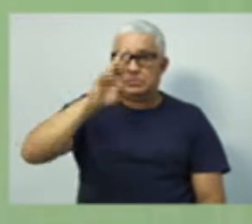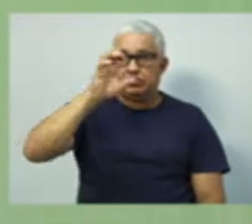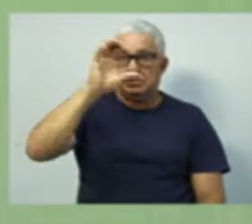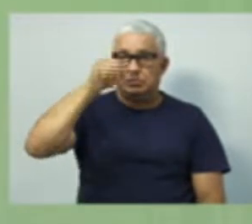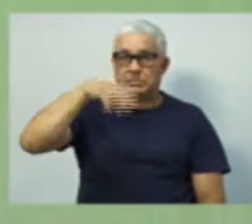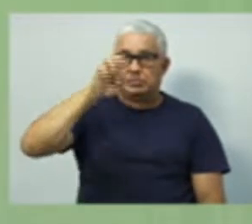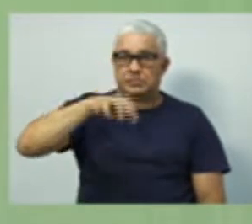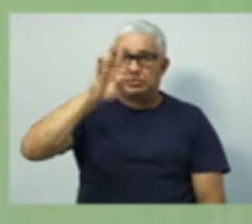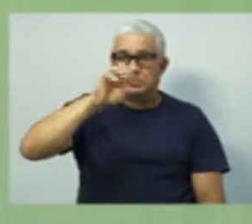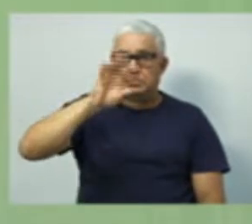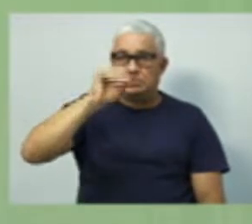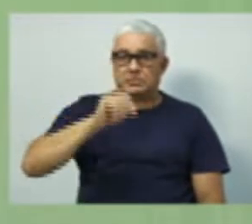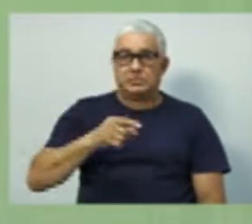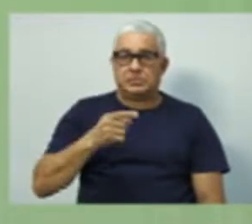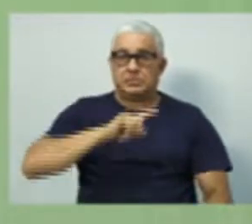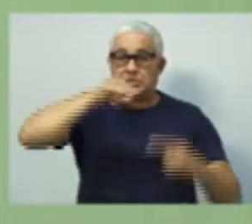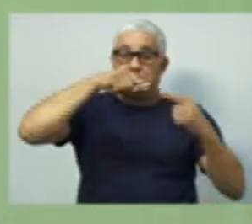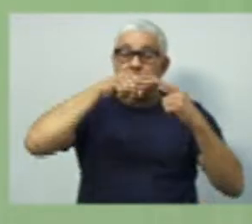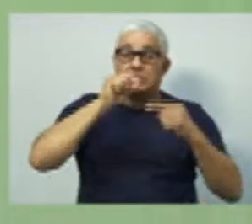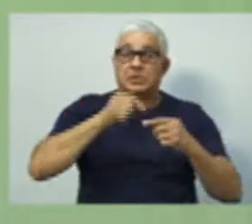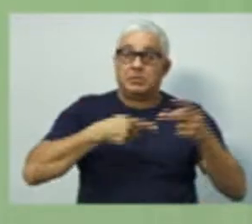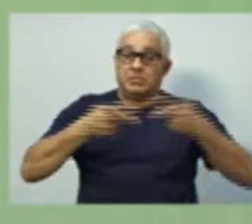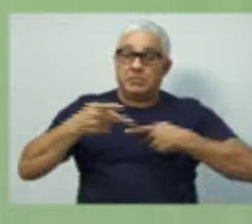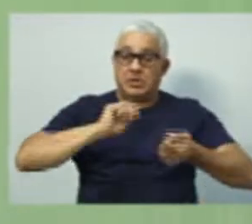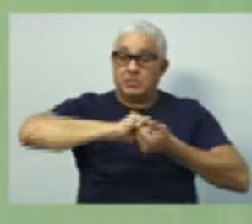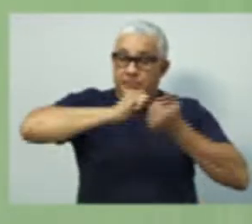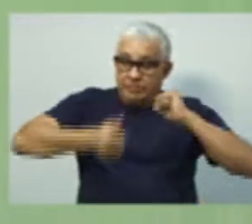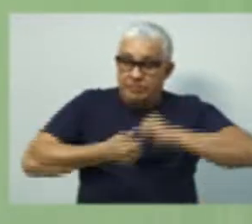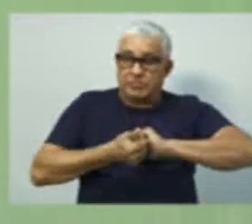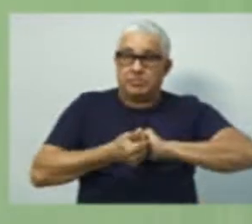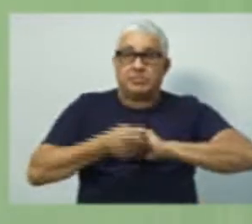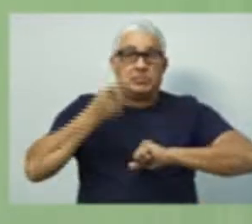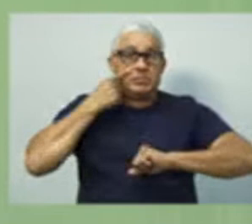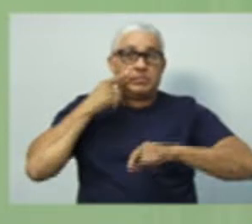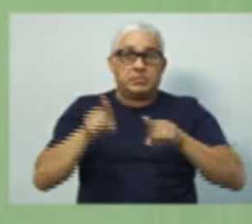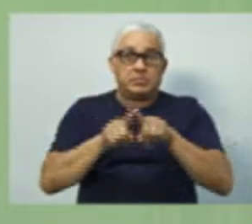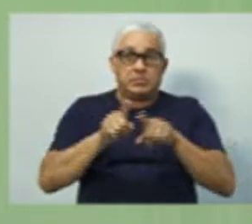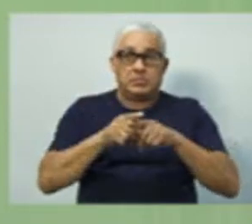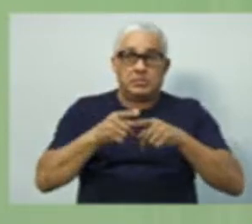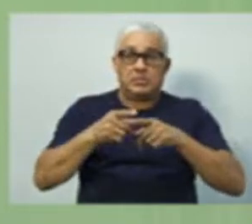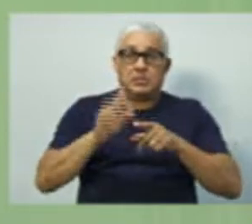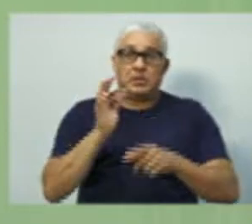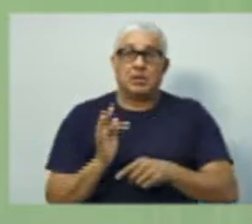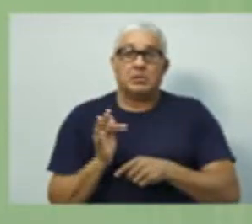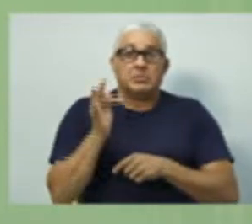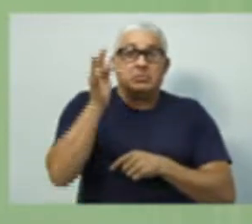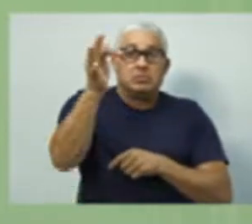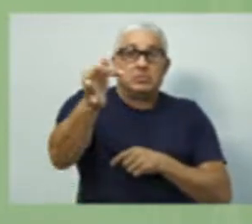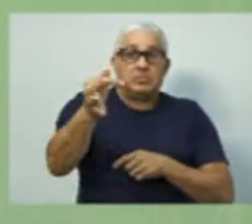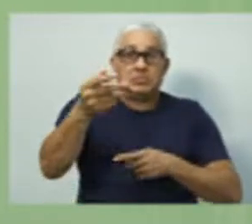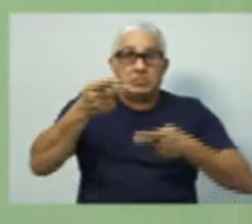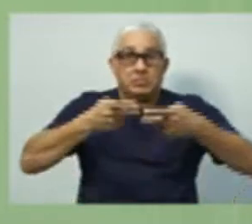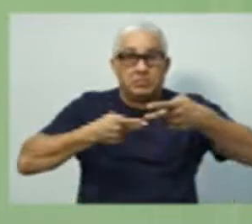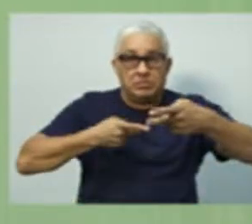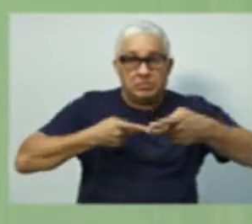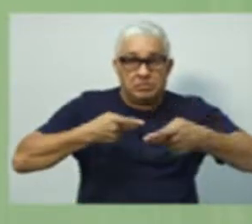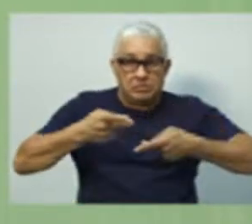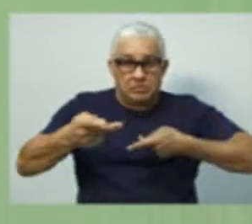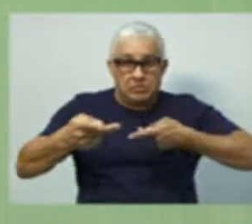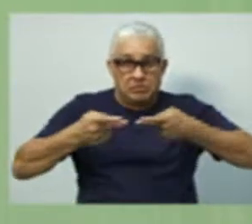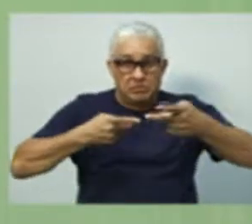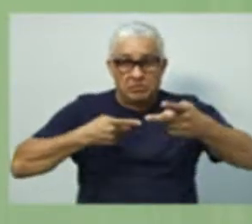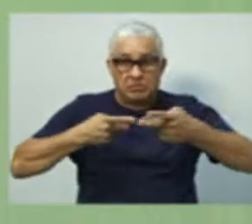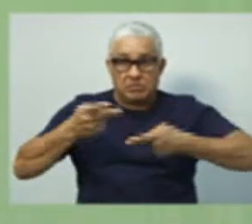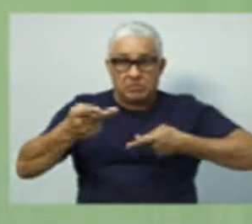um planejamento adequado, prever ou projetar, olha que importante aqui, ó, prever